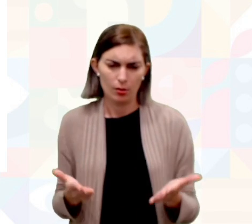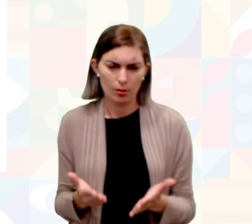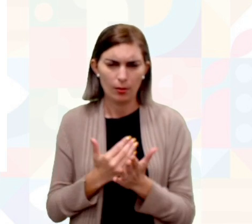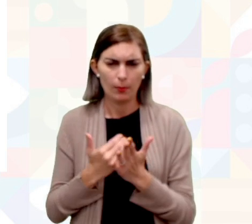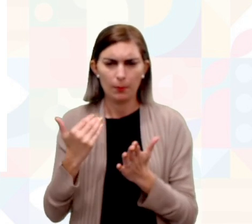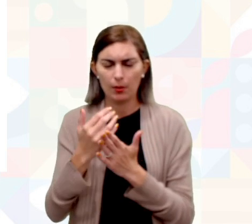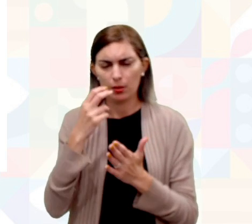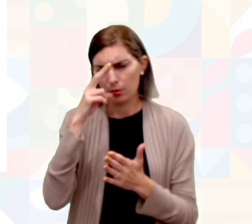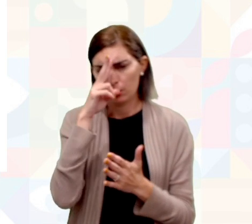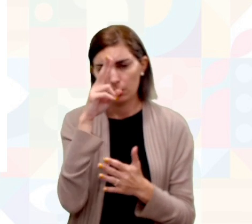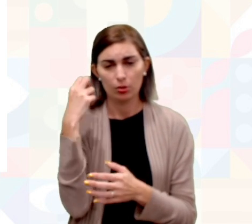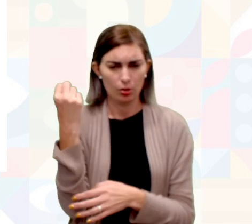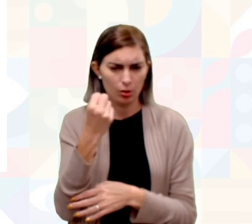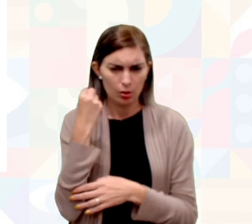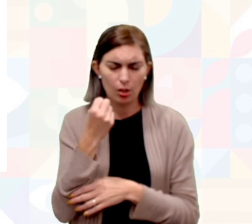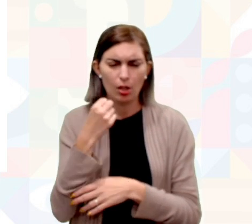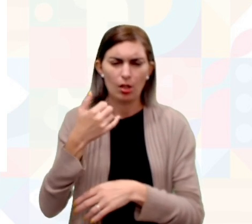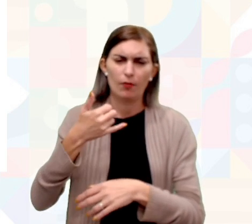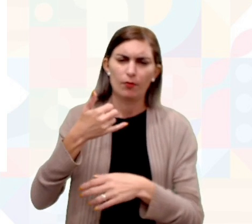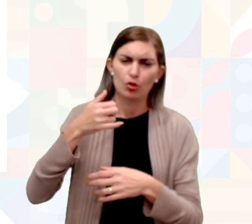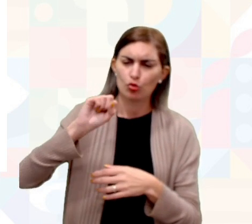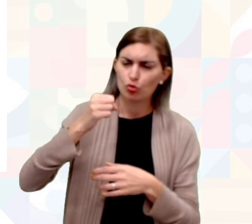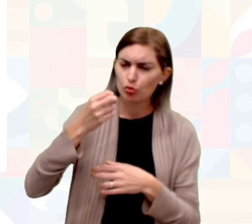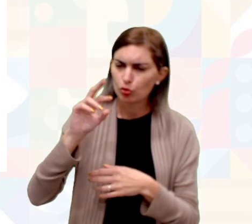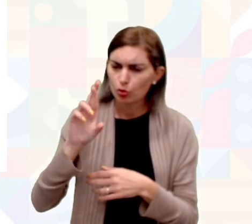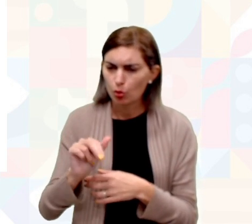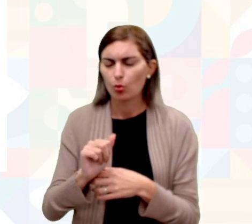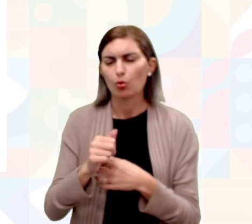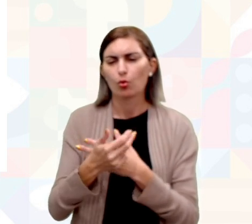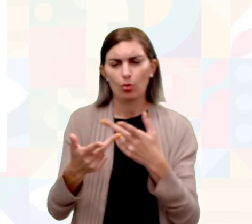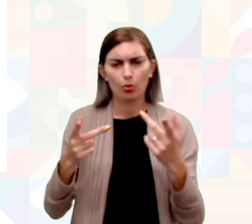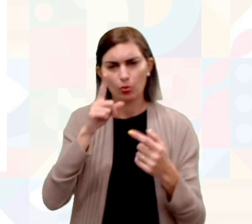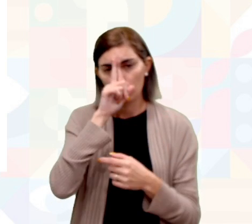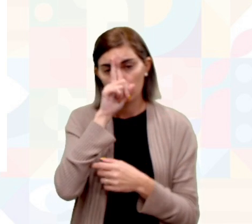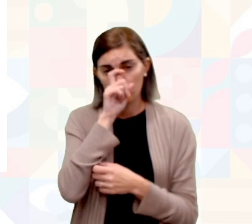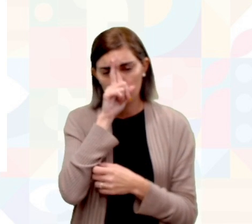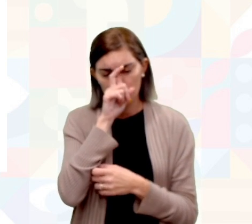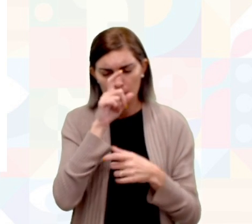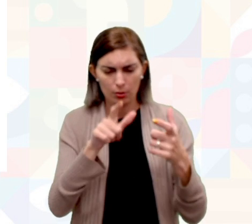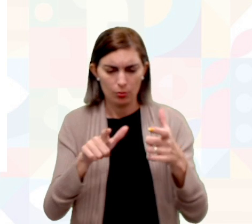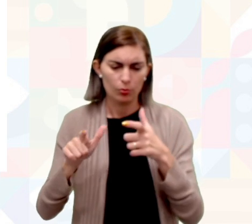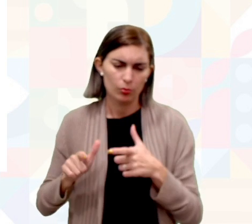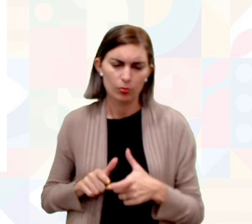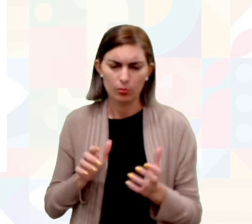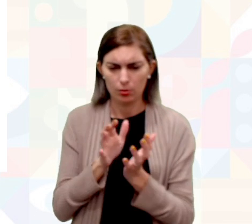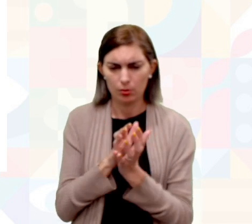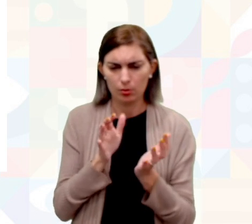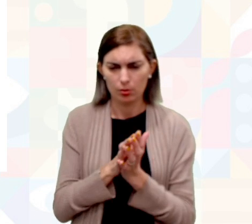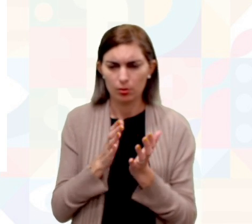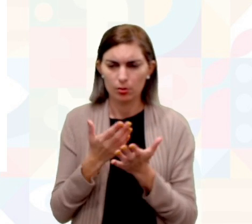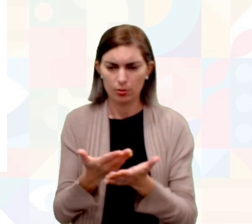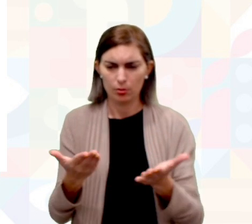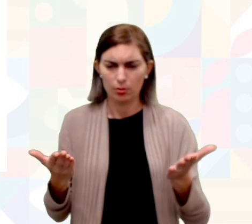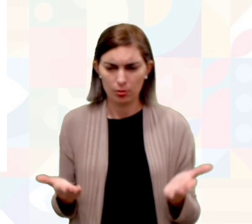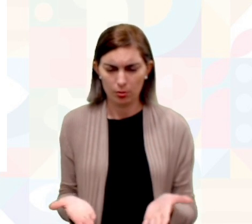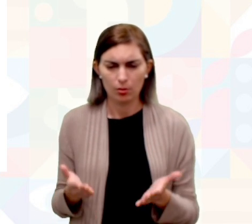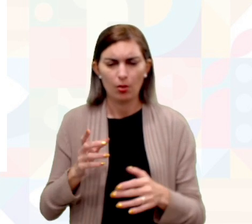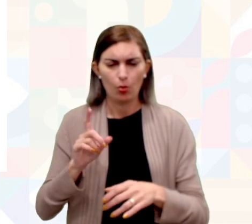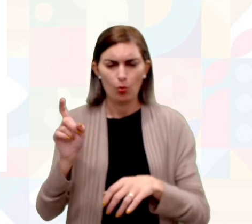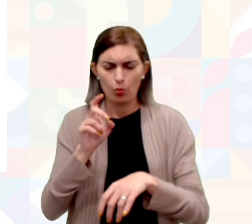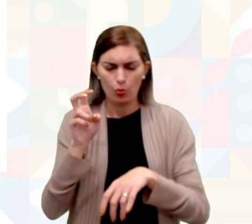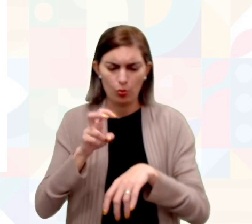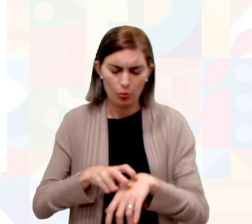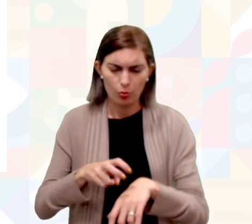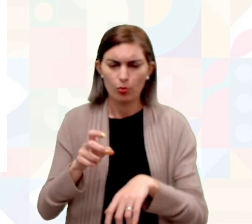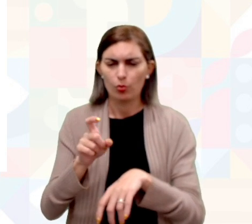graves, que precisem de soro, tá? As referências são os hospitais regionais no Recife, e para os casos de picada de escorpião,